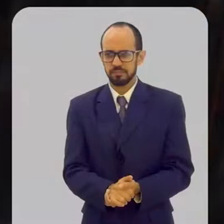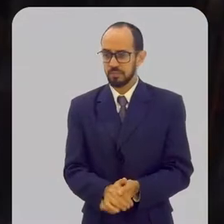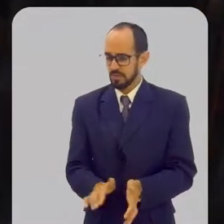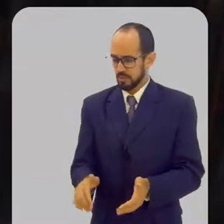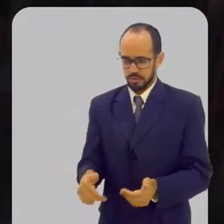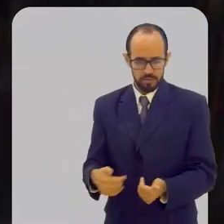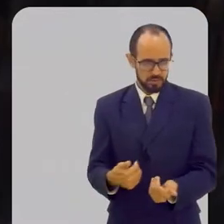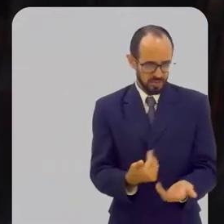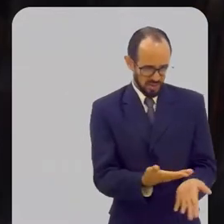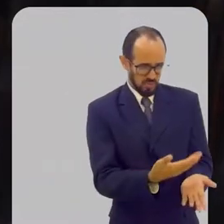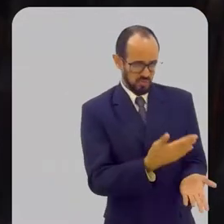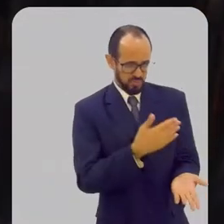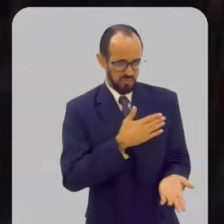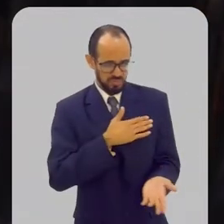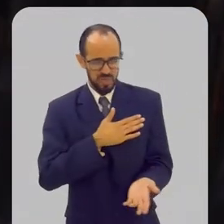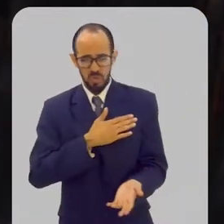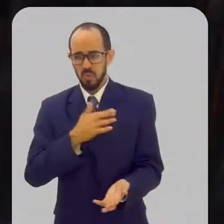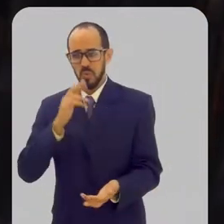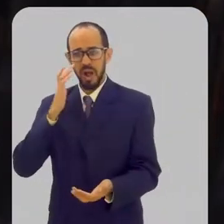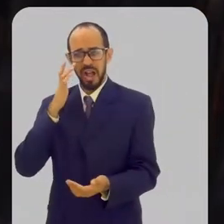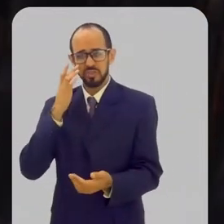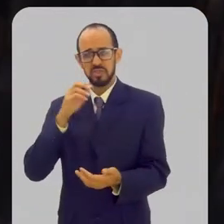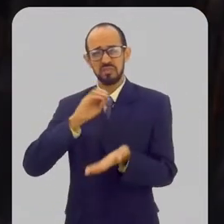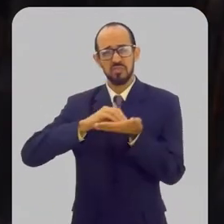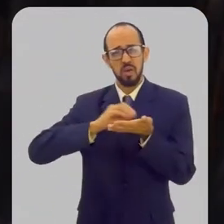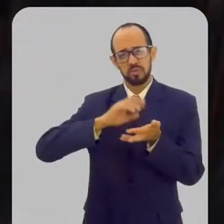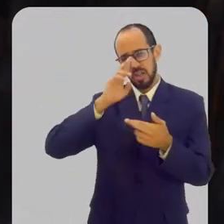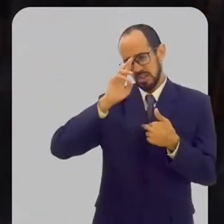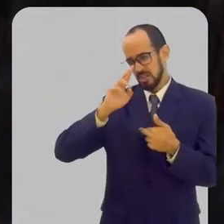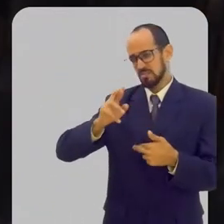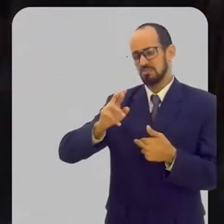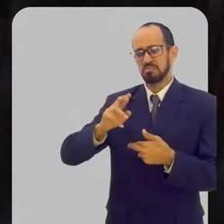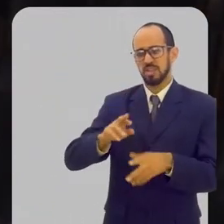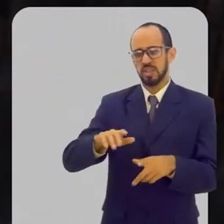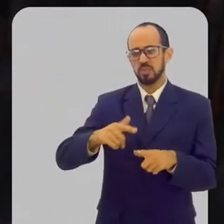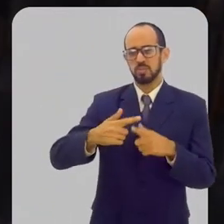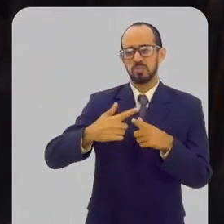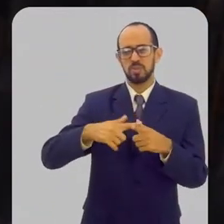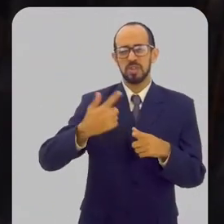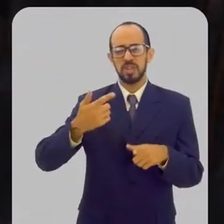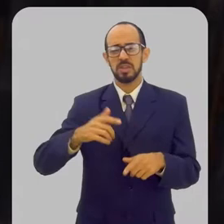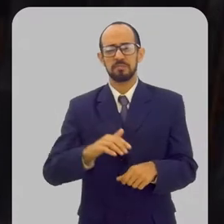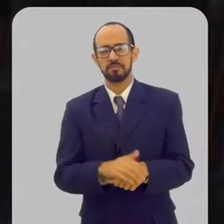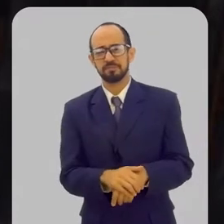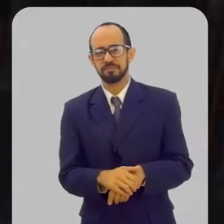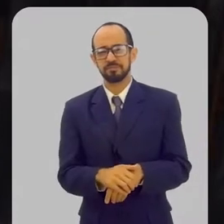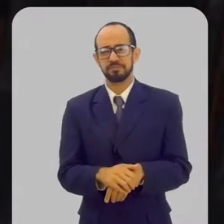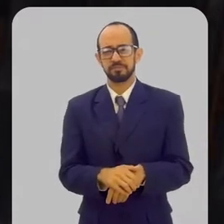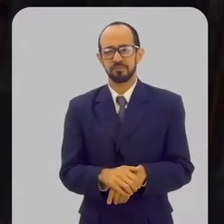Eu acho desrespeitoso, né? Muito, porque